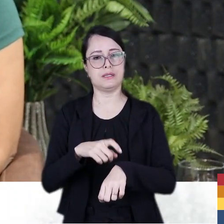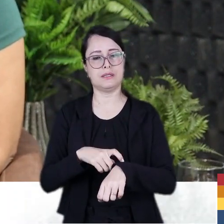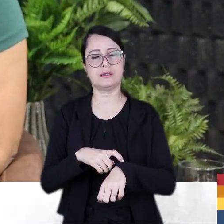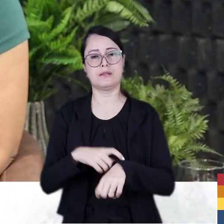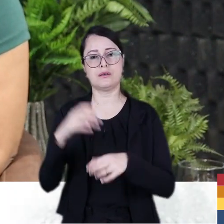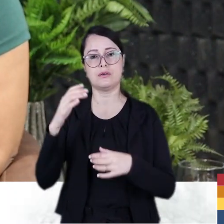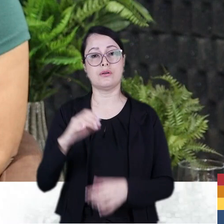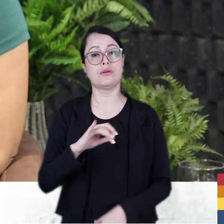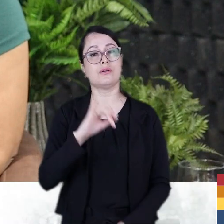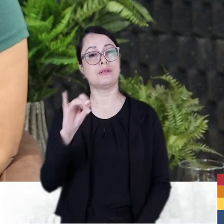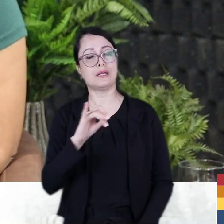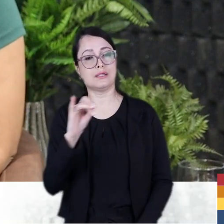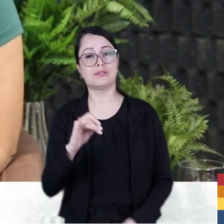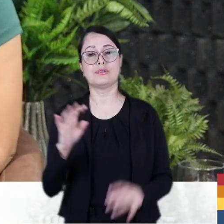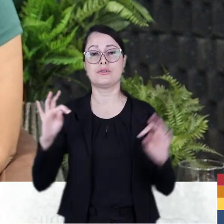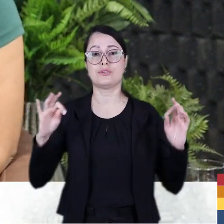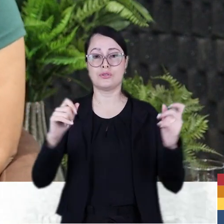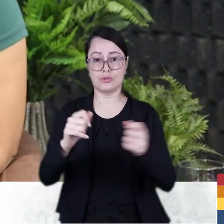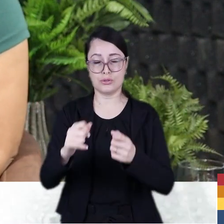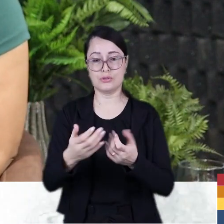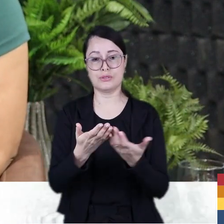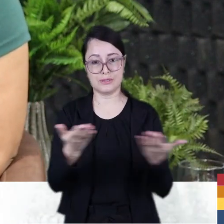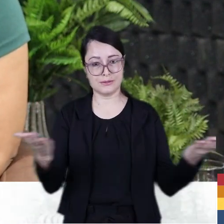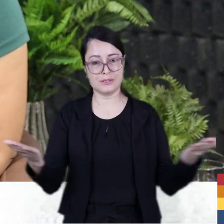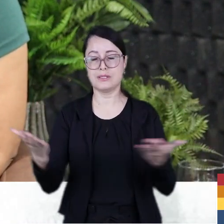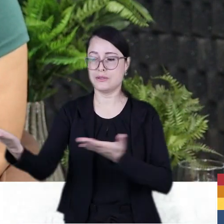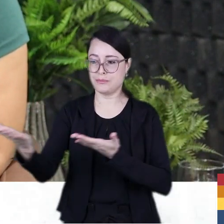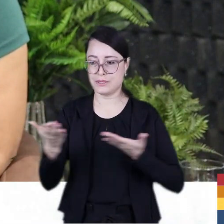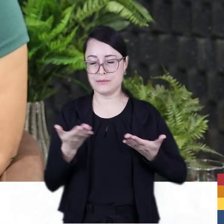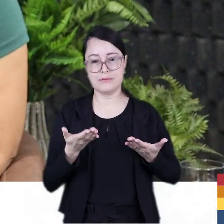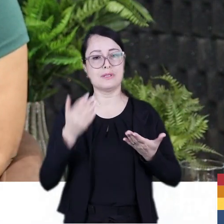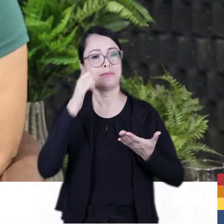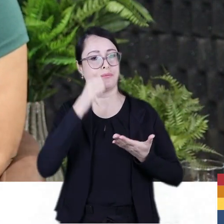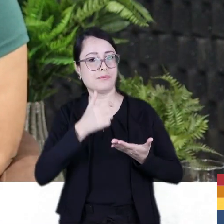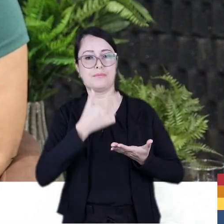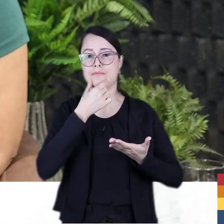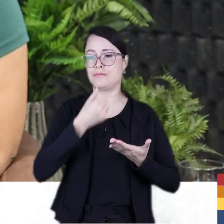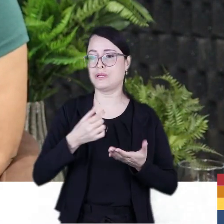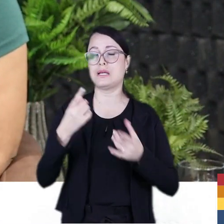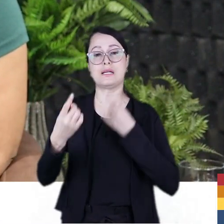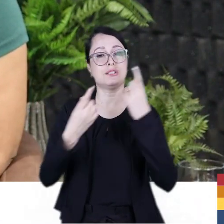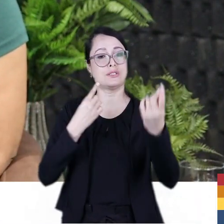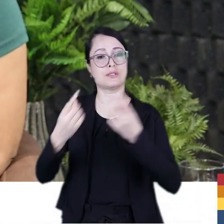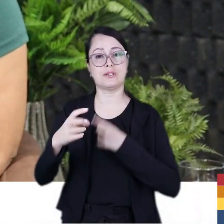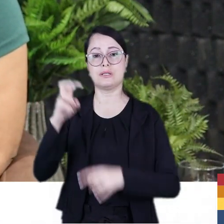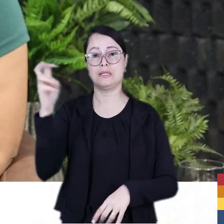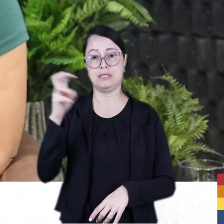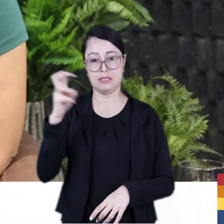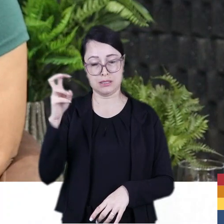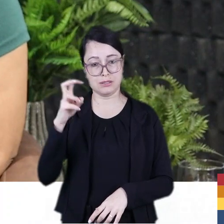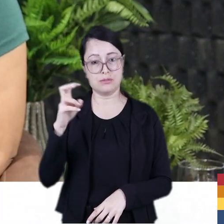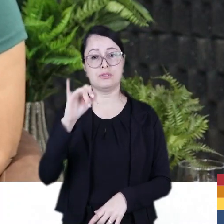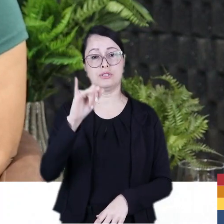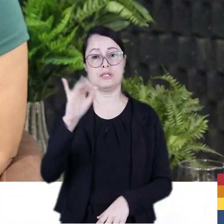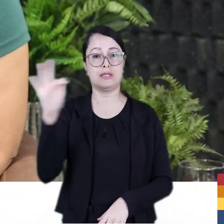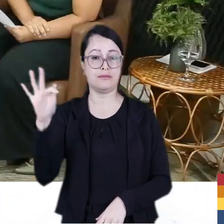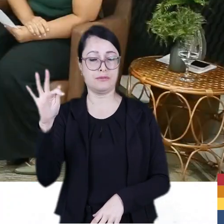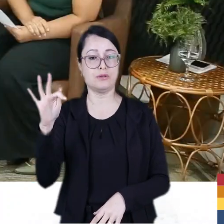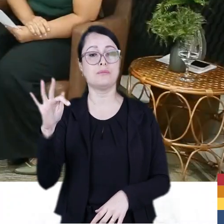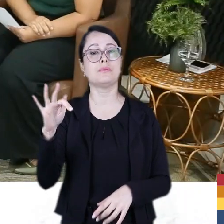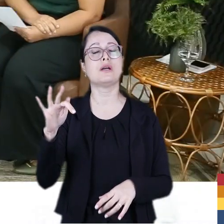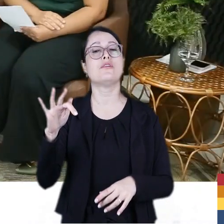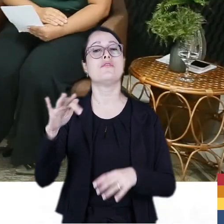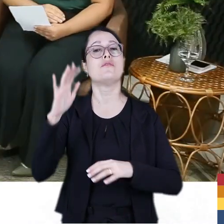organização do país, né, a oferta de formação técnica e profissional, tá bom, professora? Então, muito obrigada, é com a senhora.